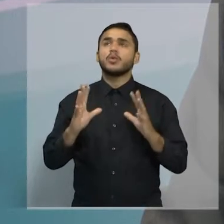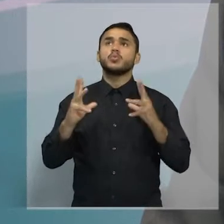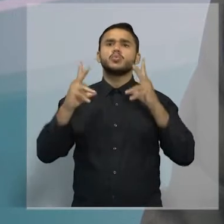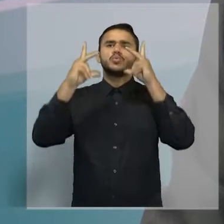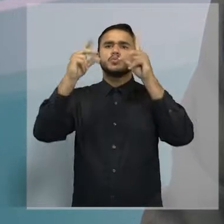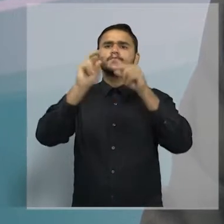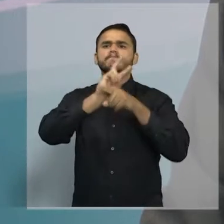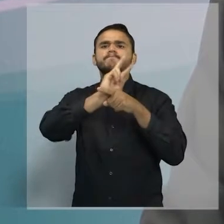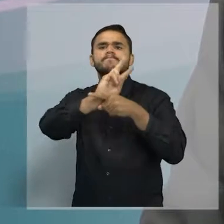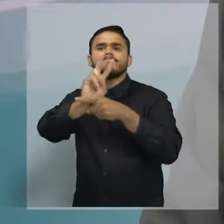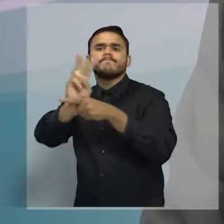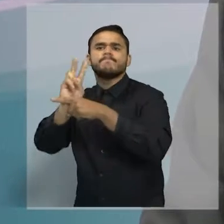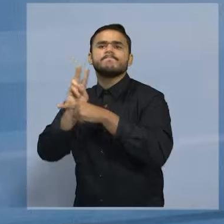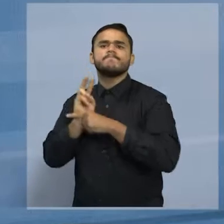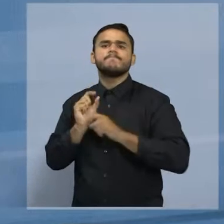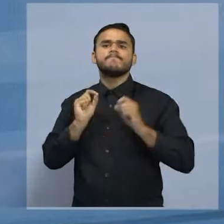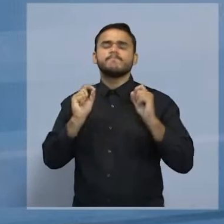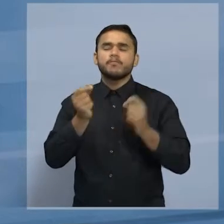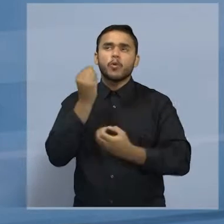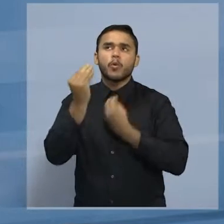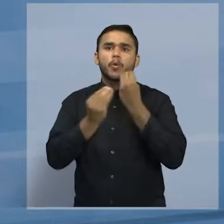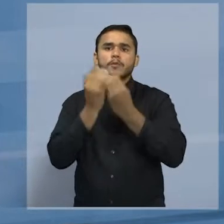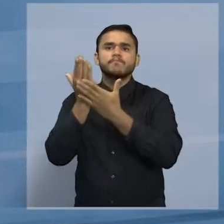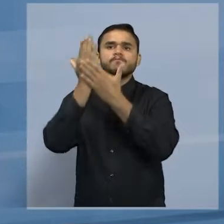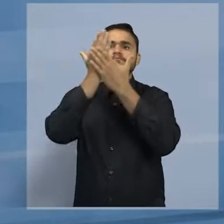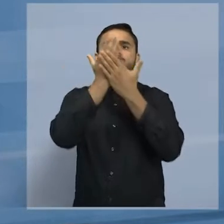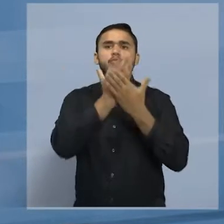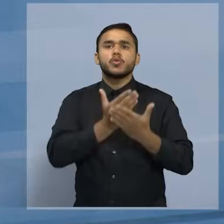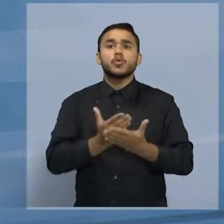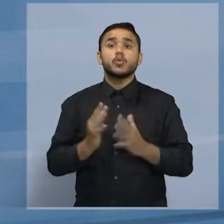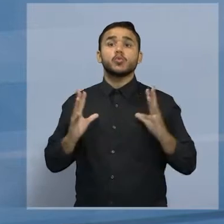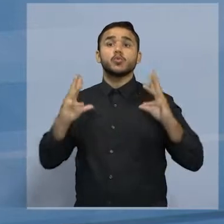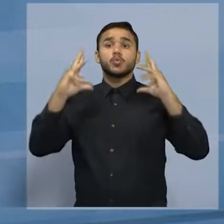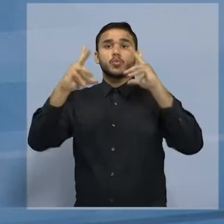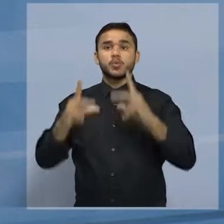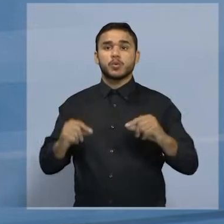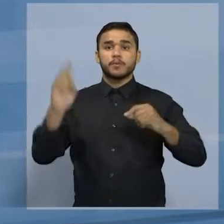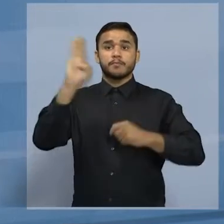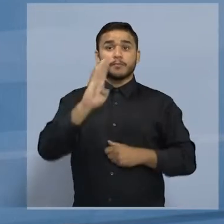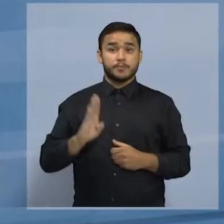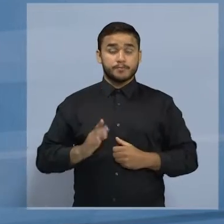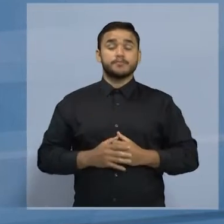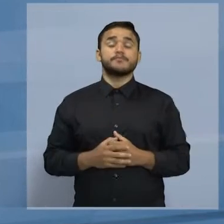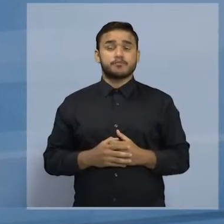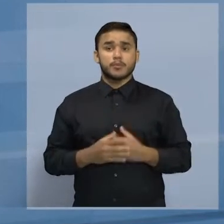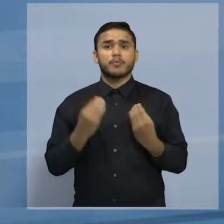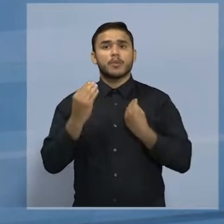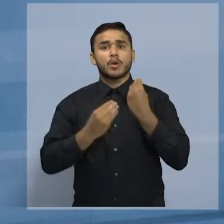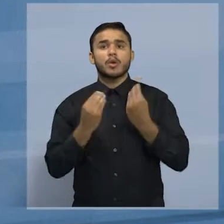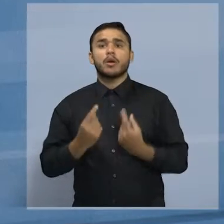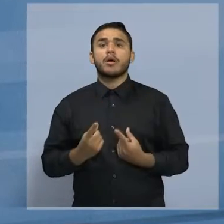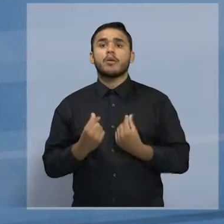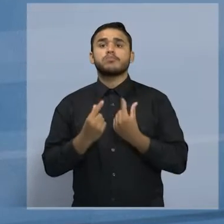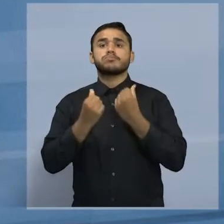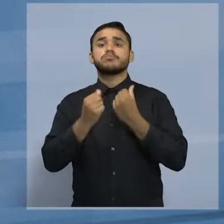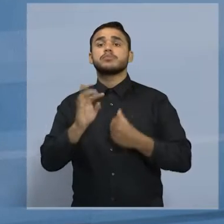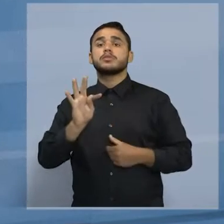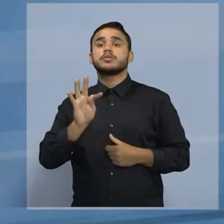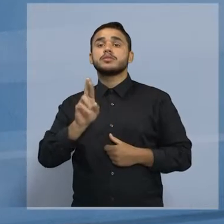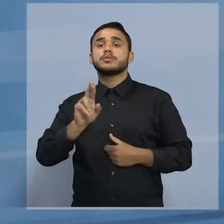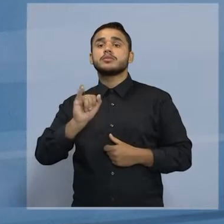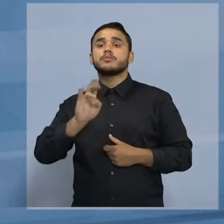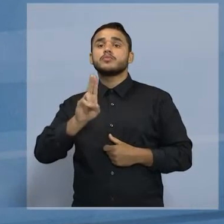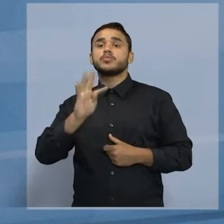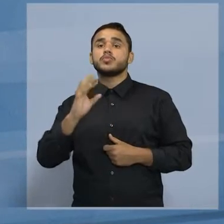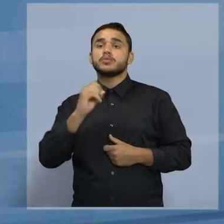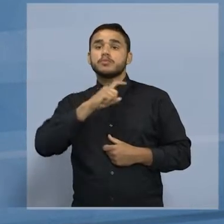hoje em relação à economia do Brasil como um todo e de cada estado, os tributos desse estado,